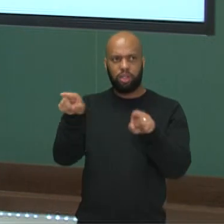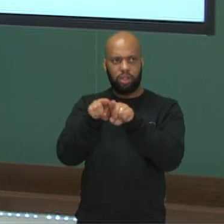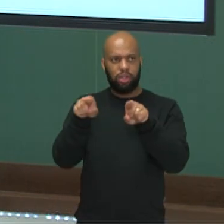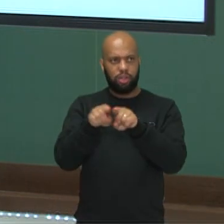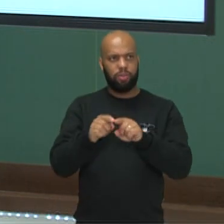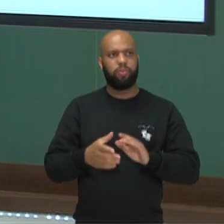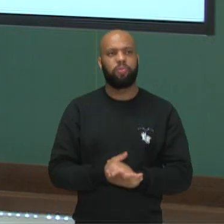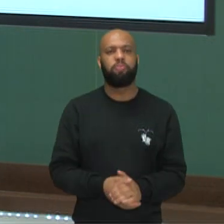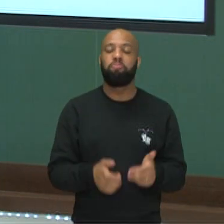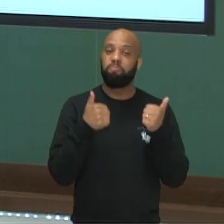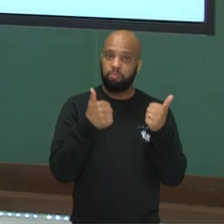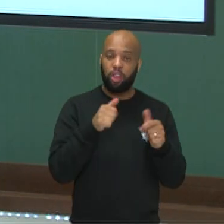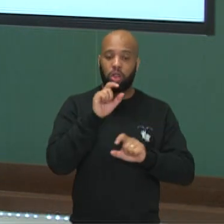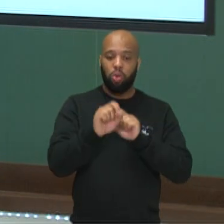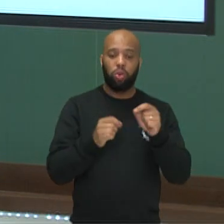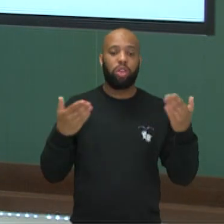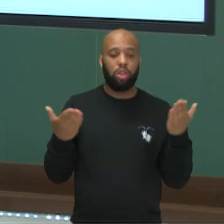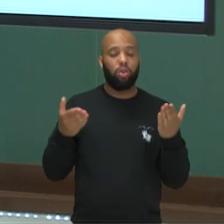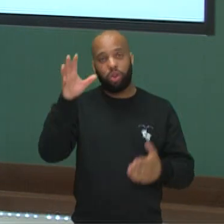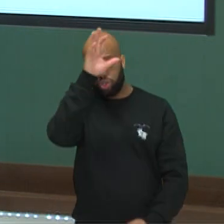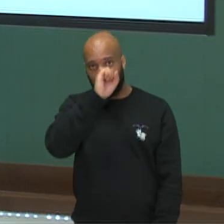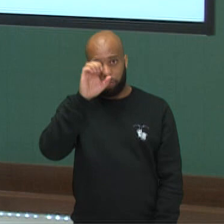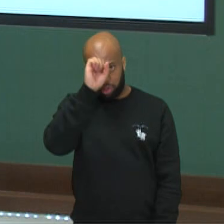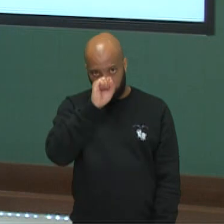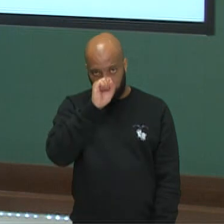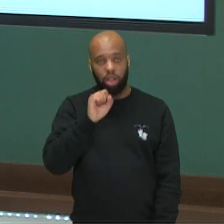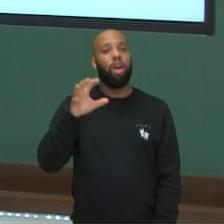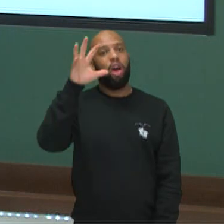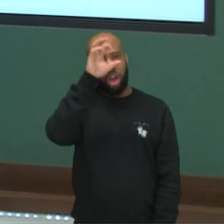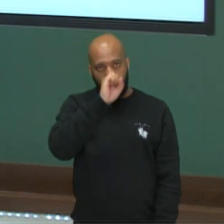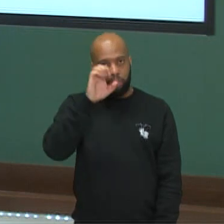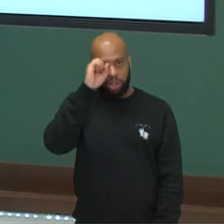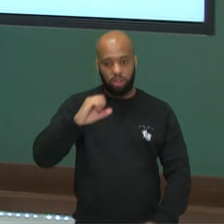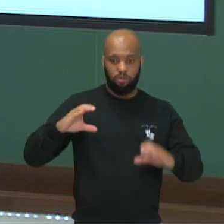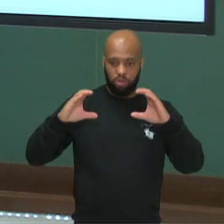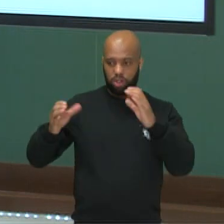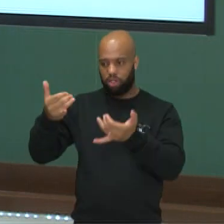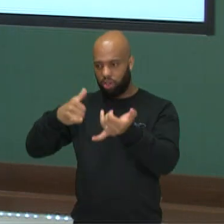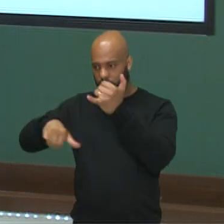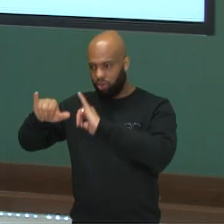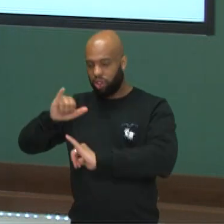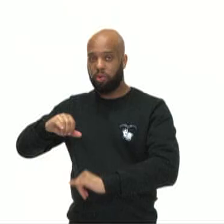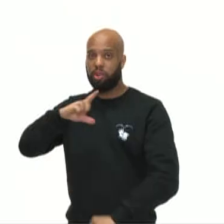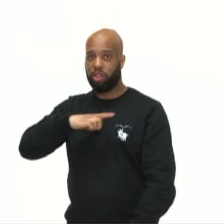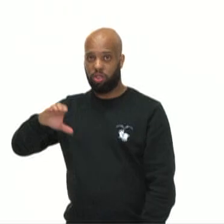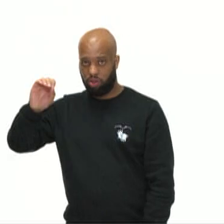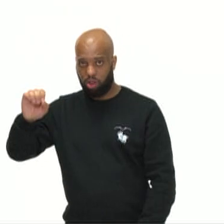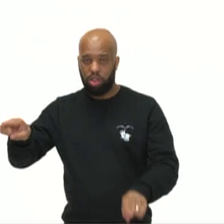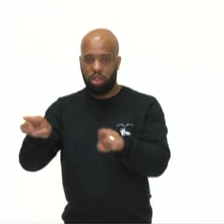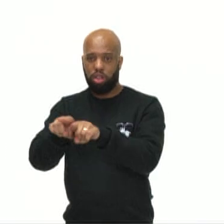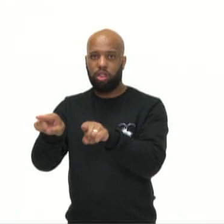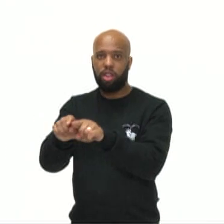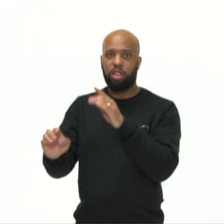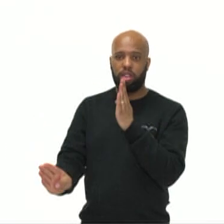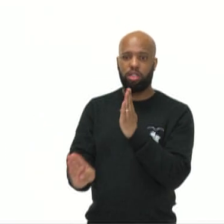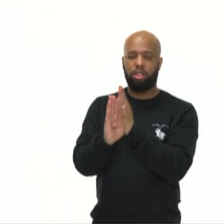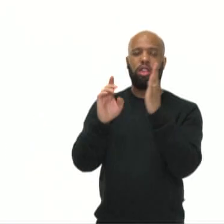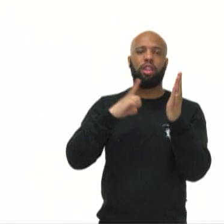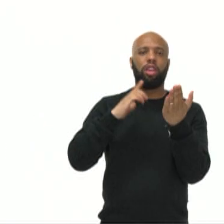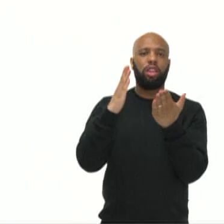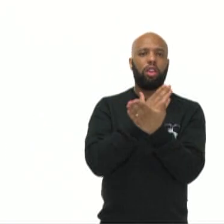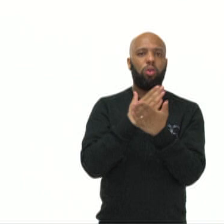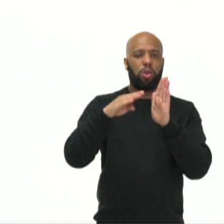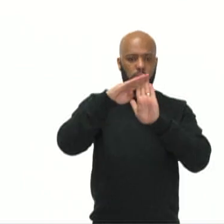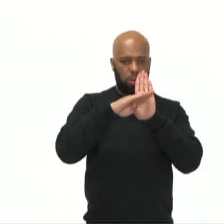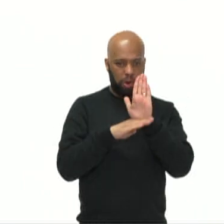aqui. Muito bem, o que estudamos nesta aula? Estudamos as funções químicas oxigenadas, identificamos algumas